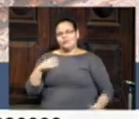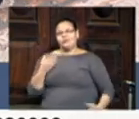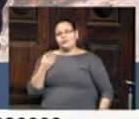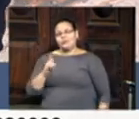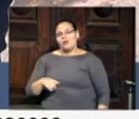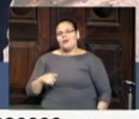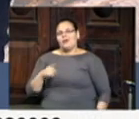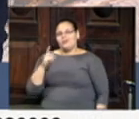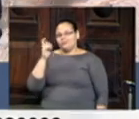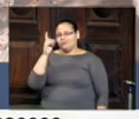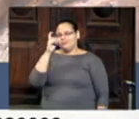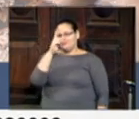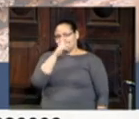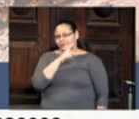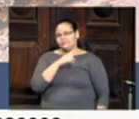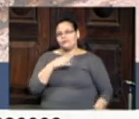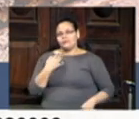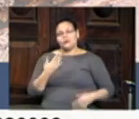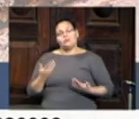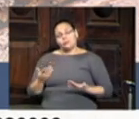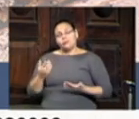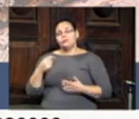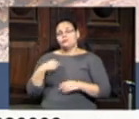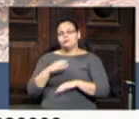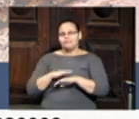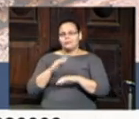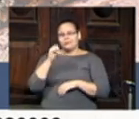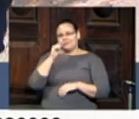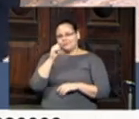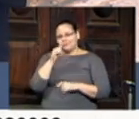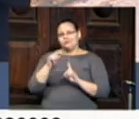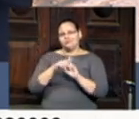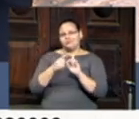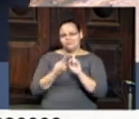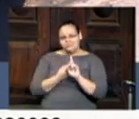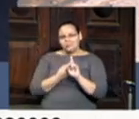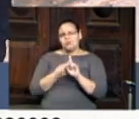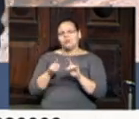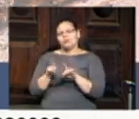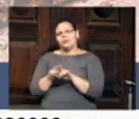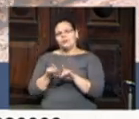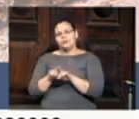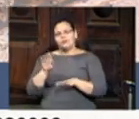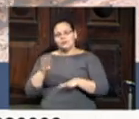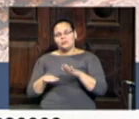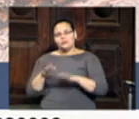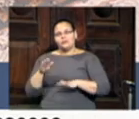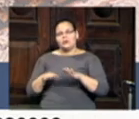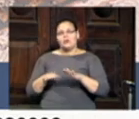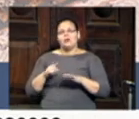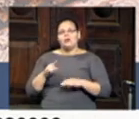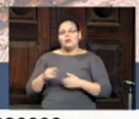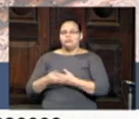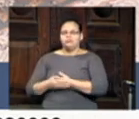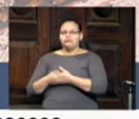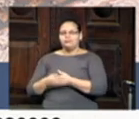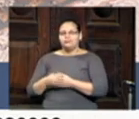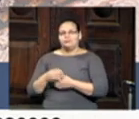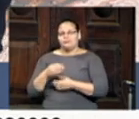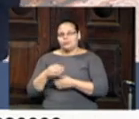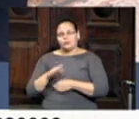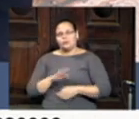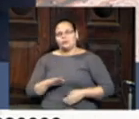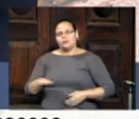um transtorno tanto para gestante como para alguém que carrega